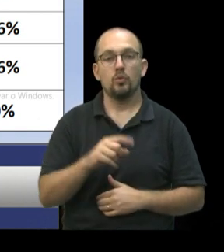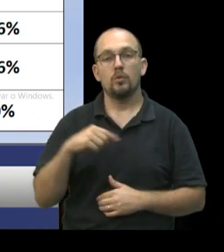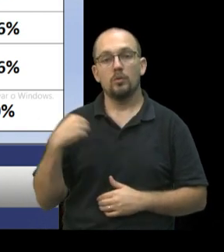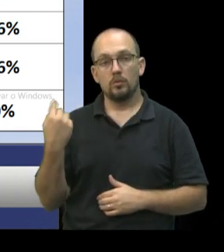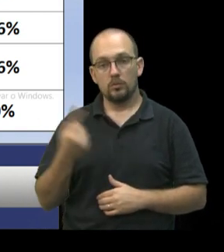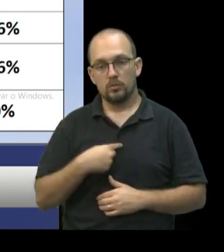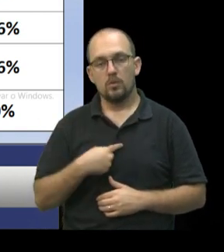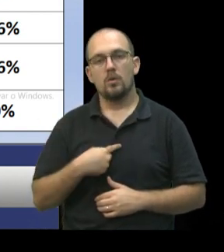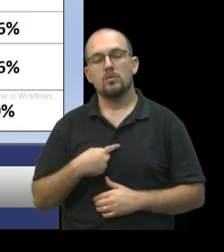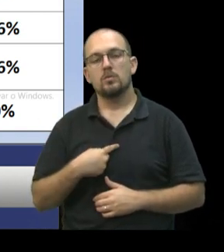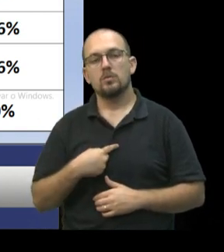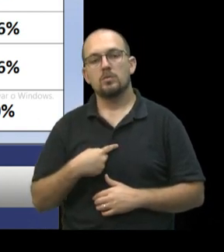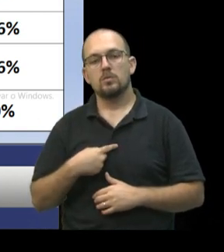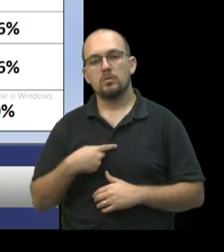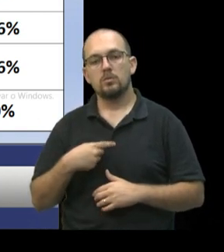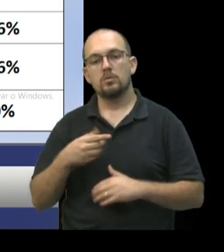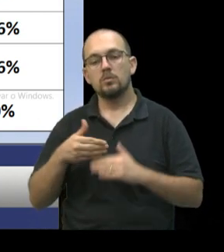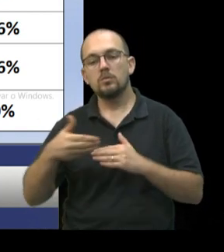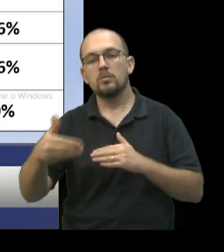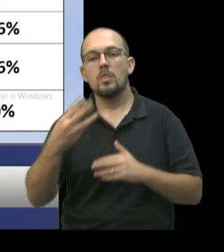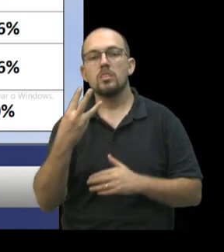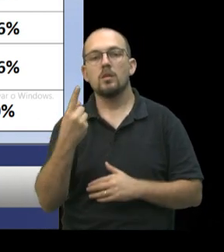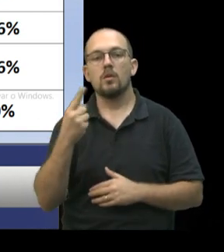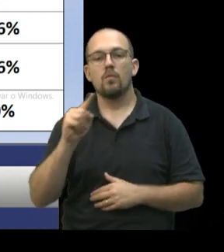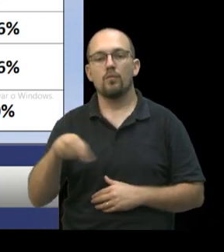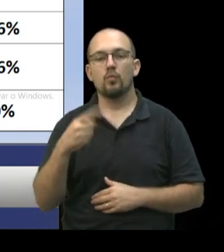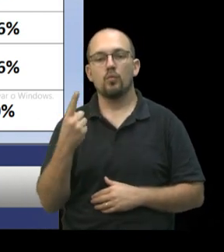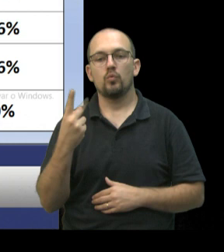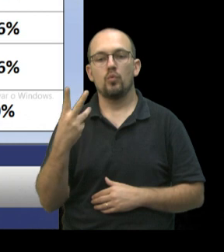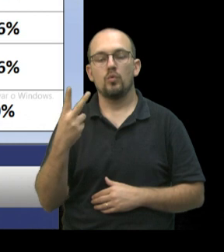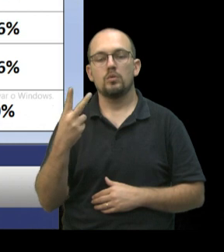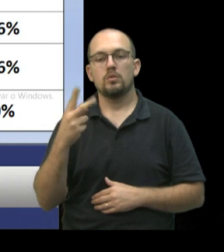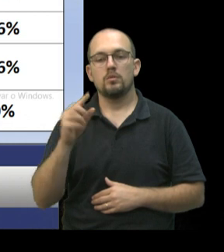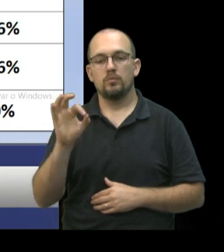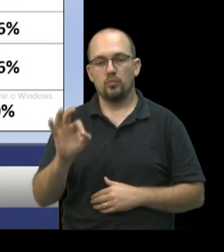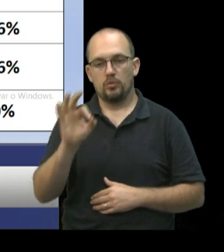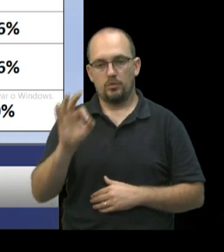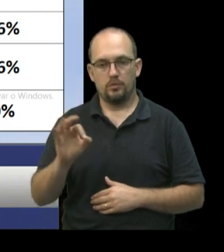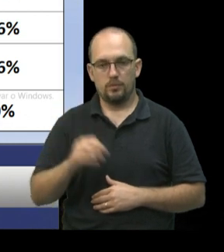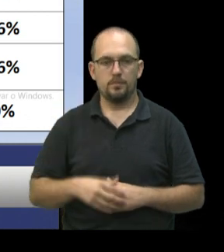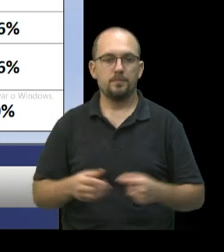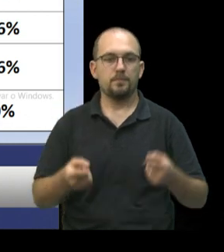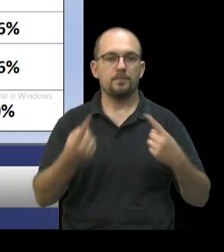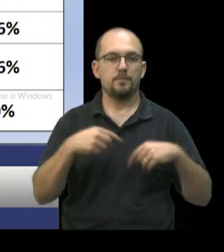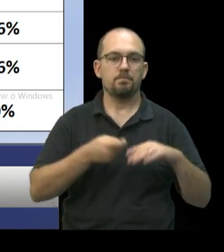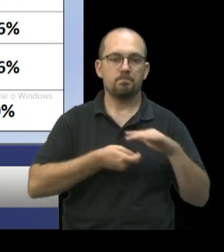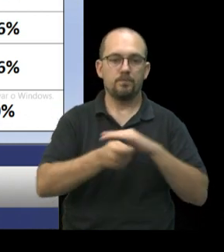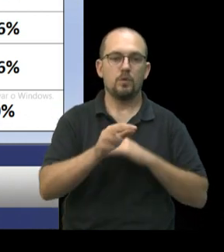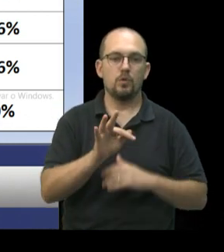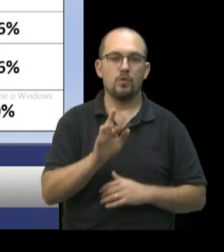previsão é 31,12%. A aplicação dos recursos do Fundeb,